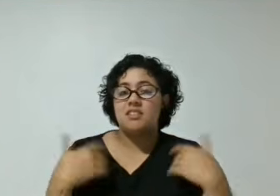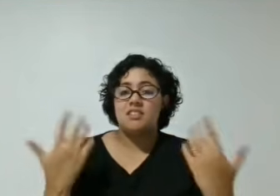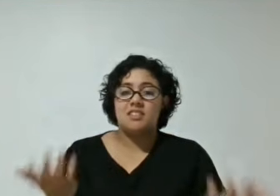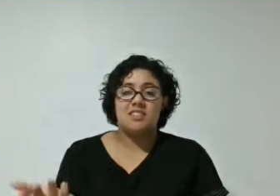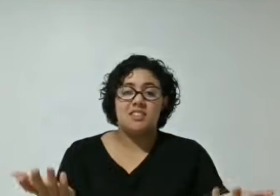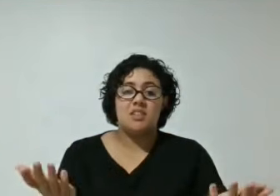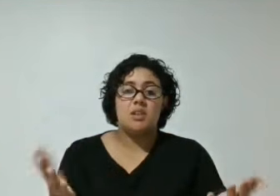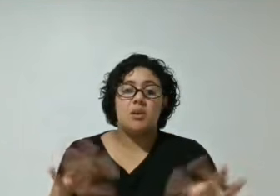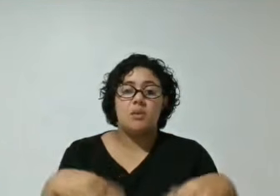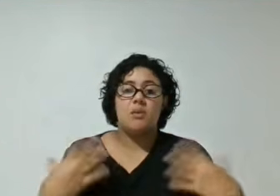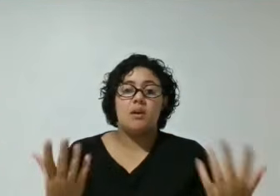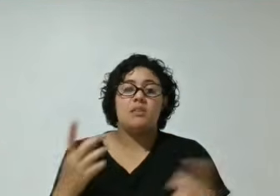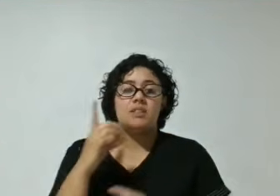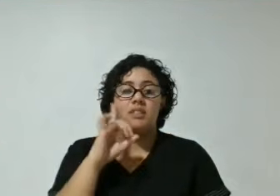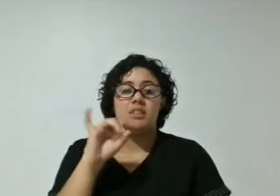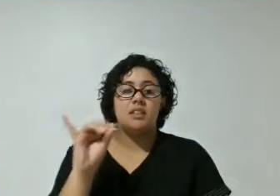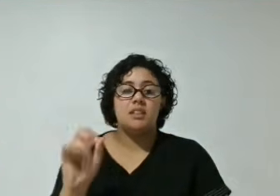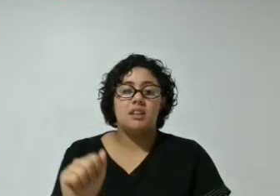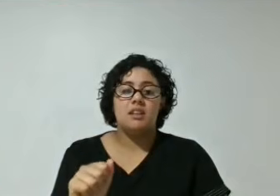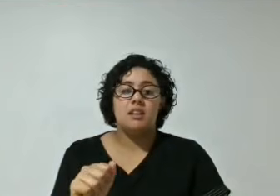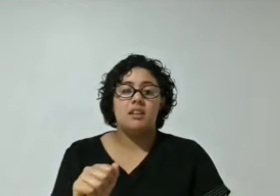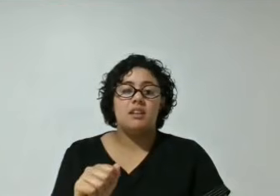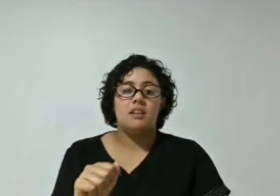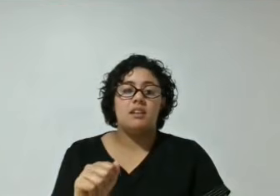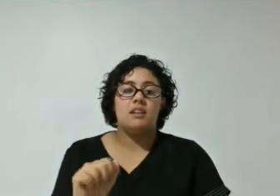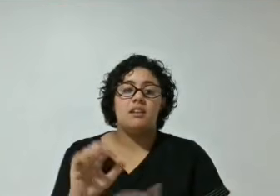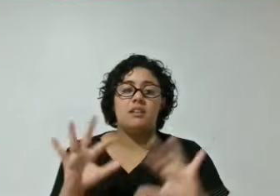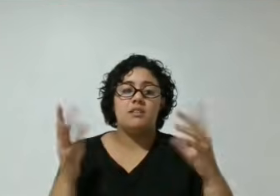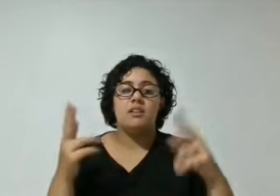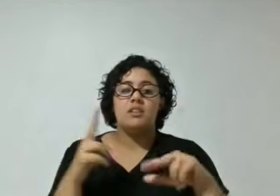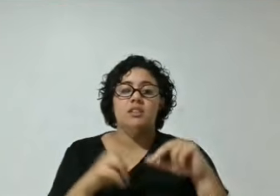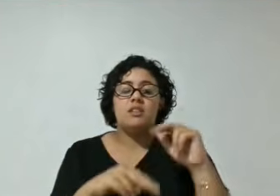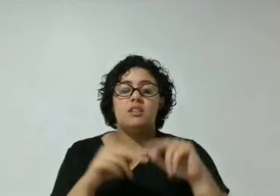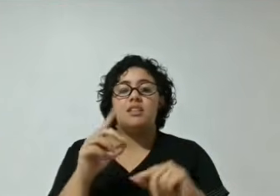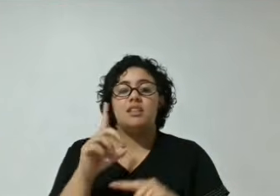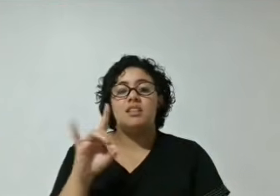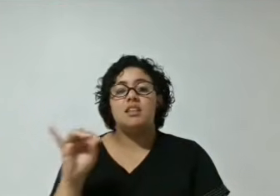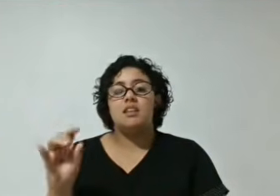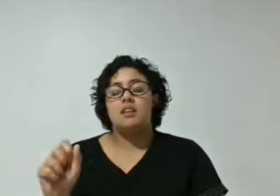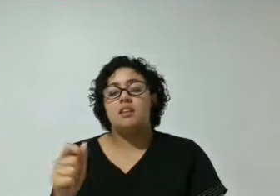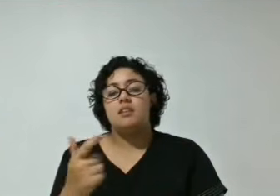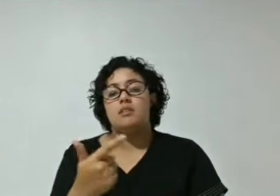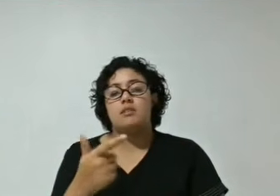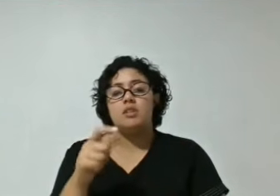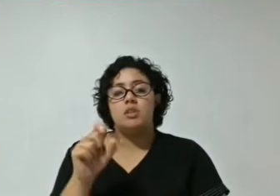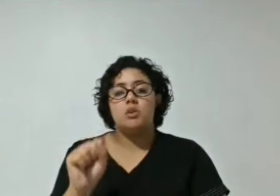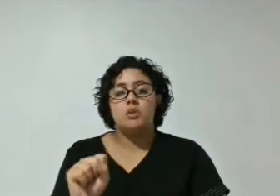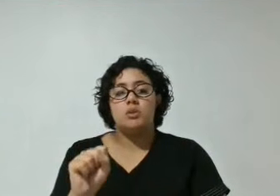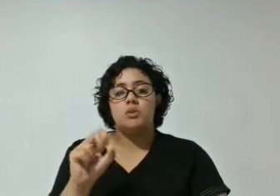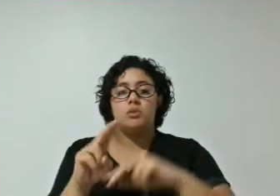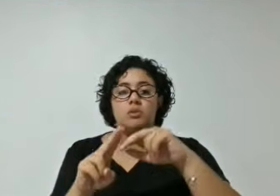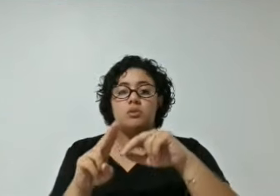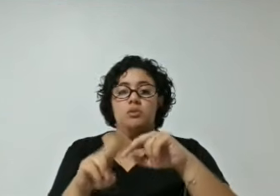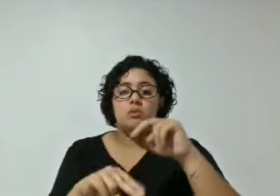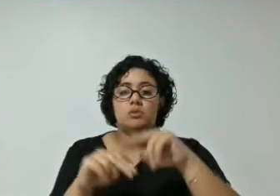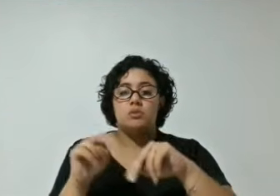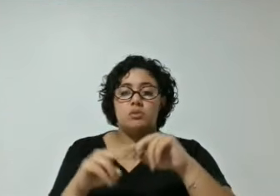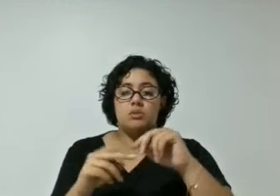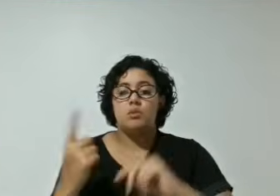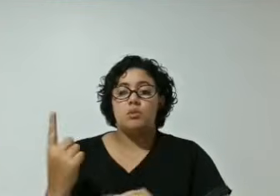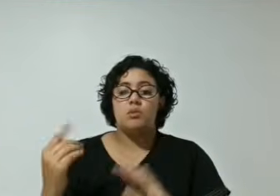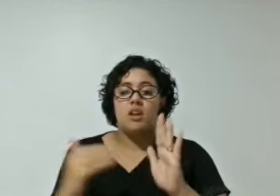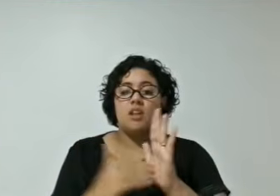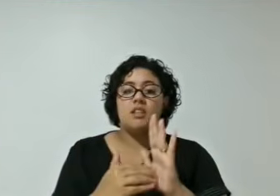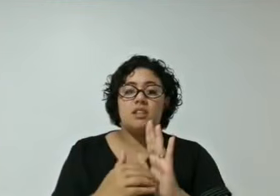festa junina, Érica? Dia 28 de junho, de 1 às 5 da tarde. Vamos ter um show